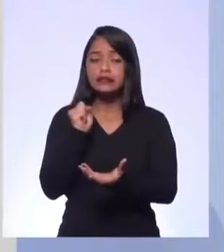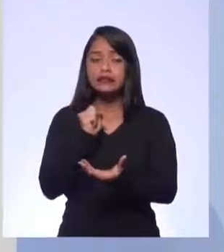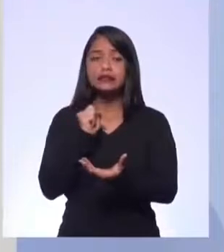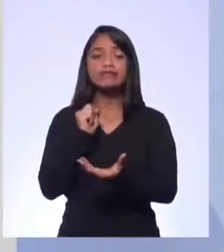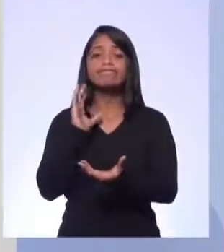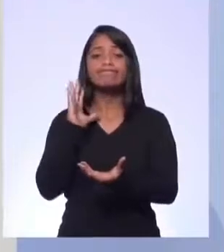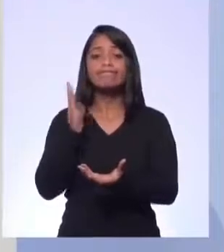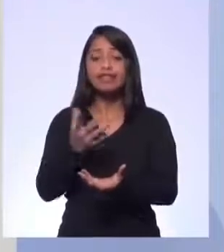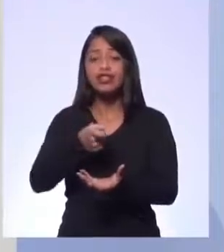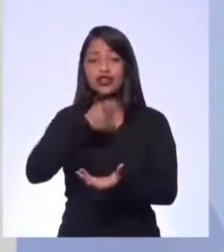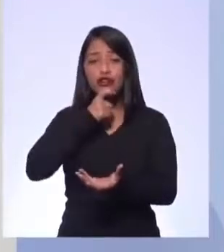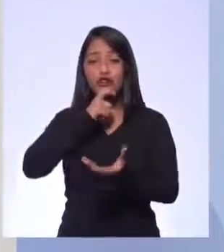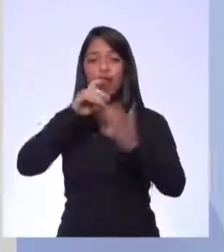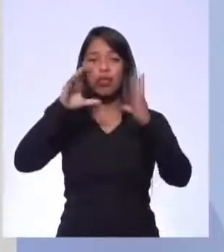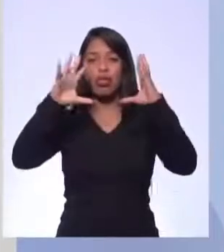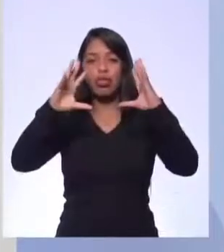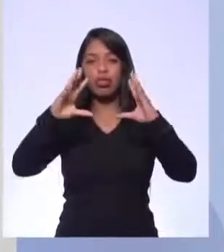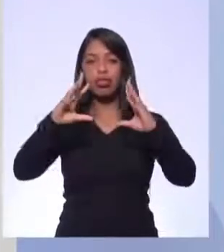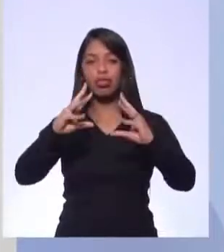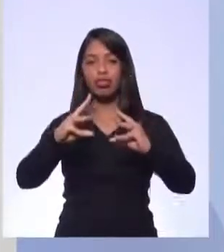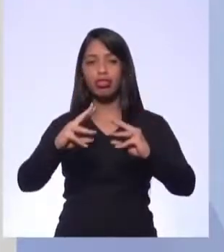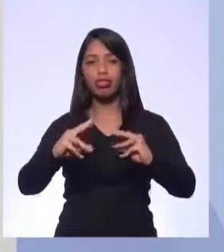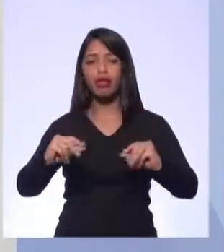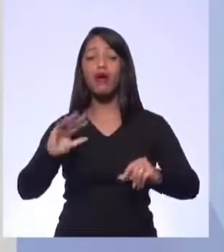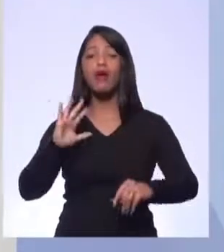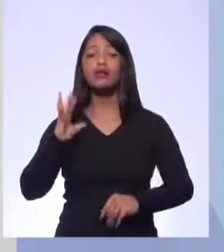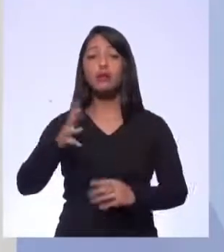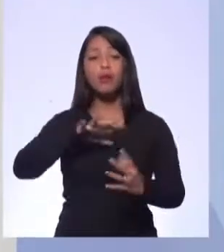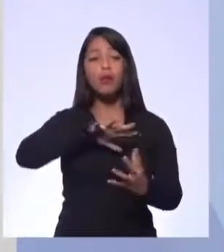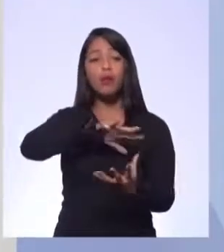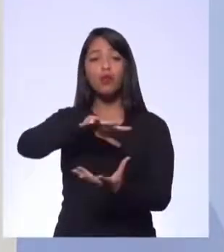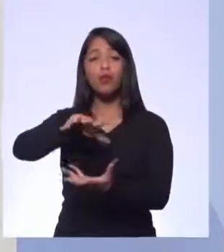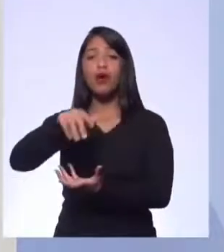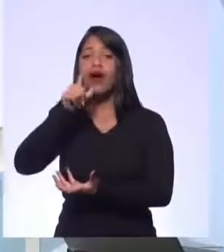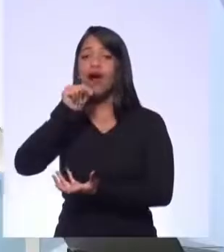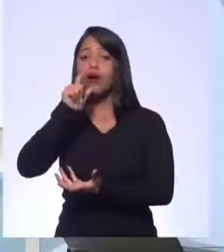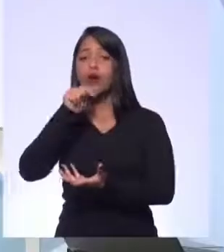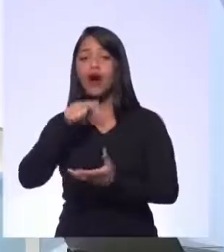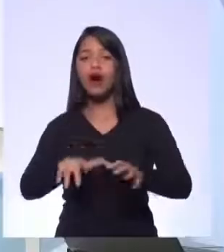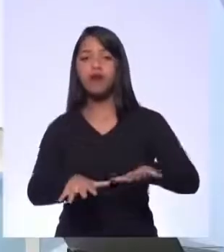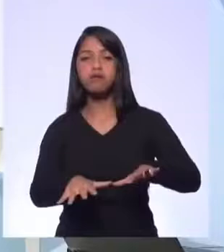nível da água do globo terrestre, o quê? Aumente o nível.